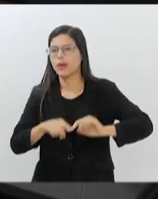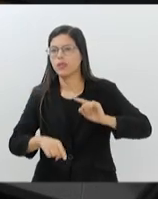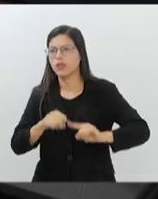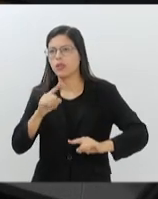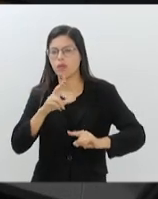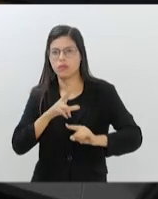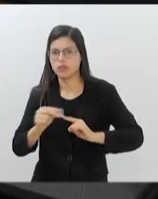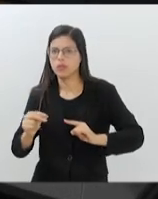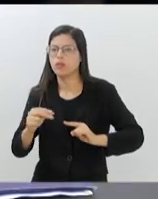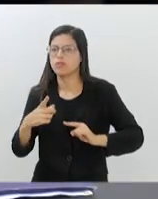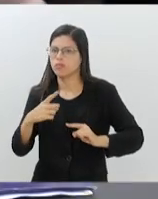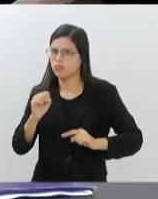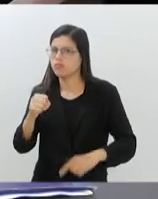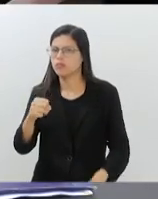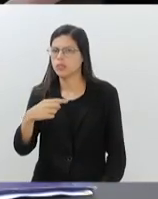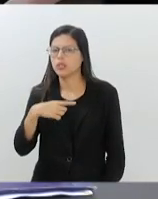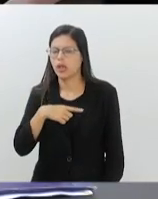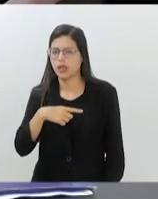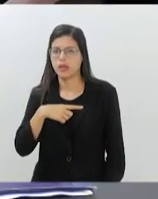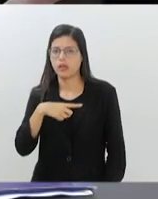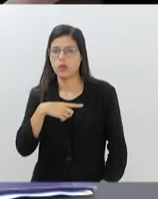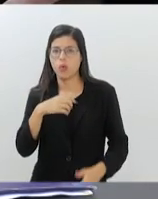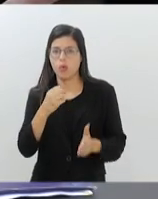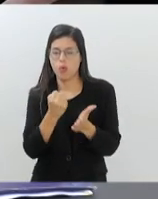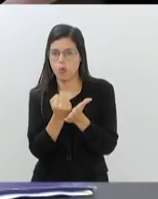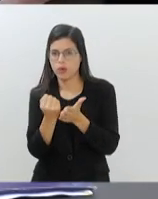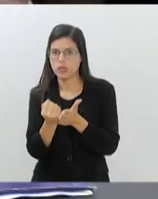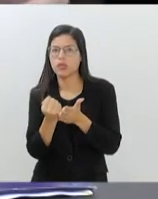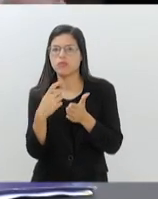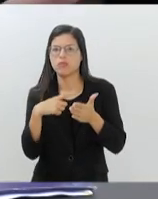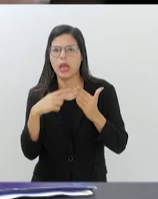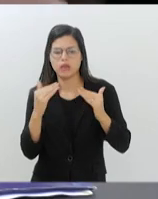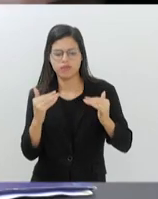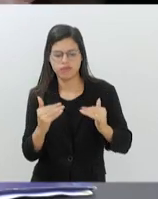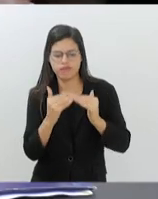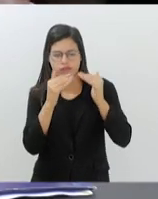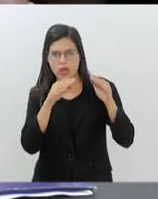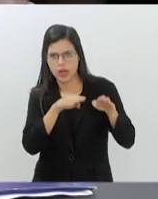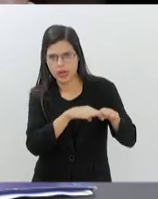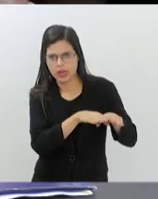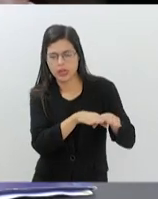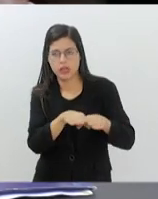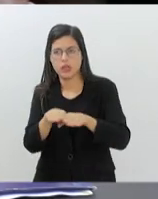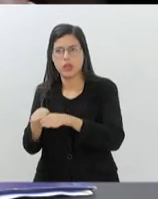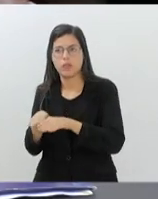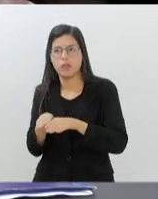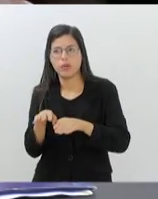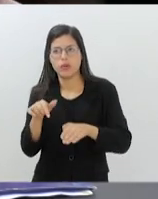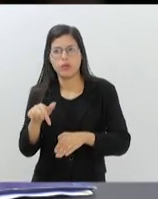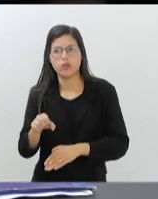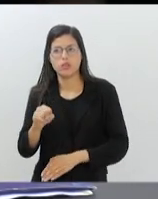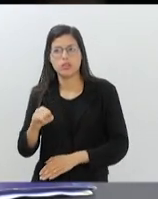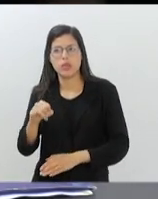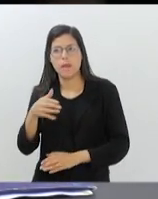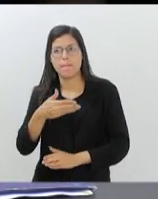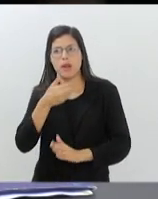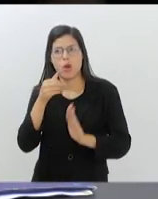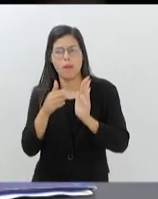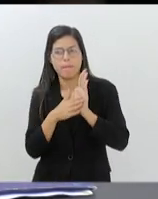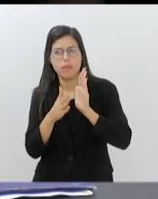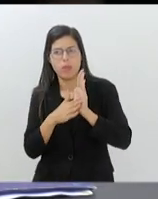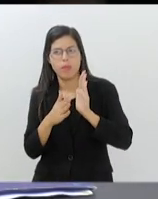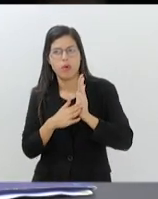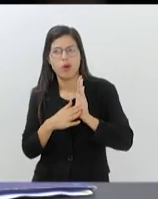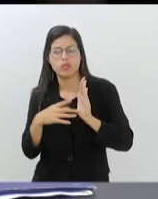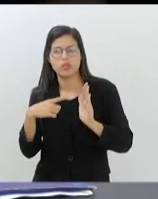equilíbrio de contrato que a medida com que ela eh tenha sido Eleita com a melhor eh proposta criativa que a ela tem um